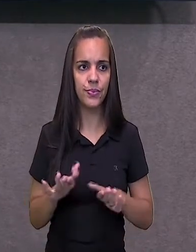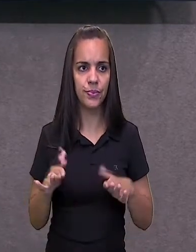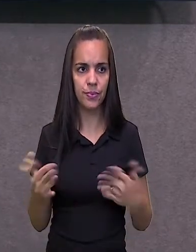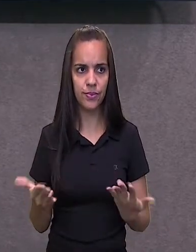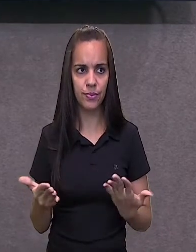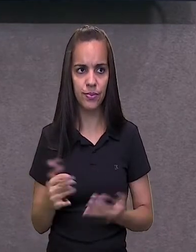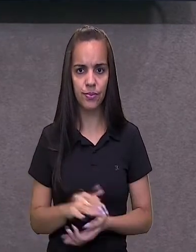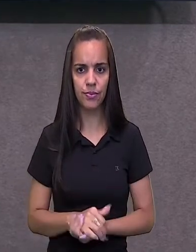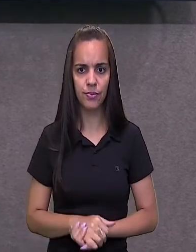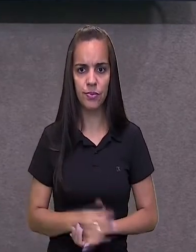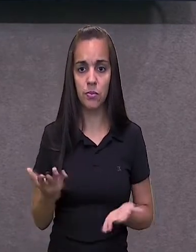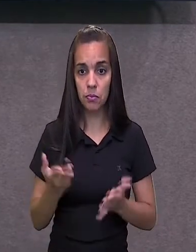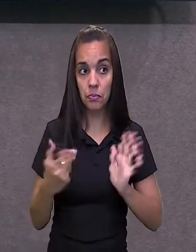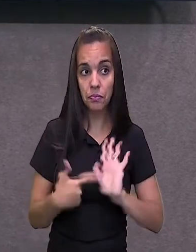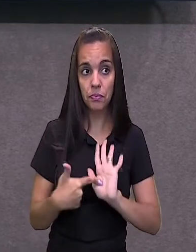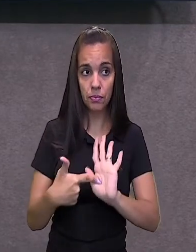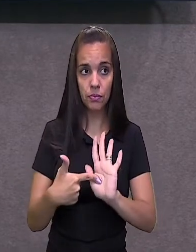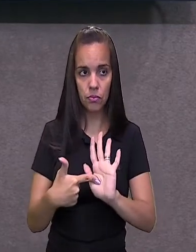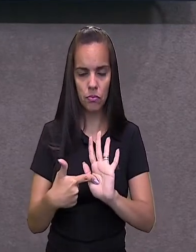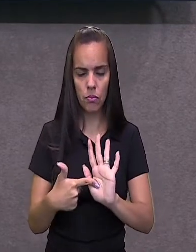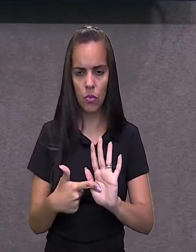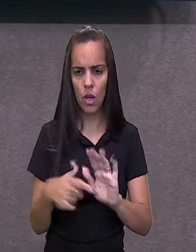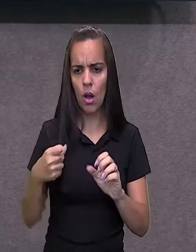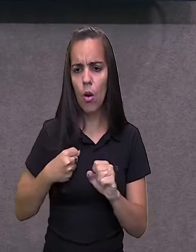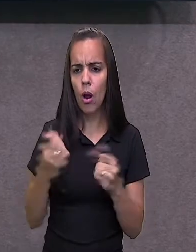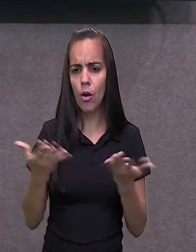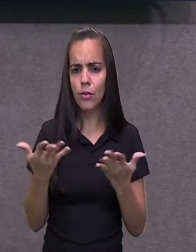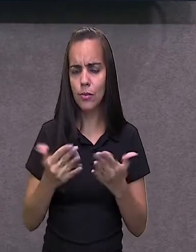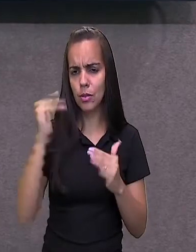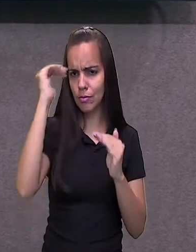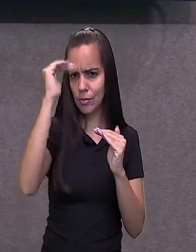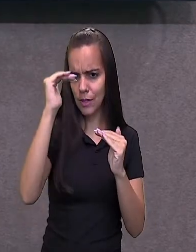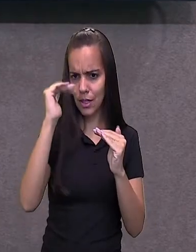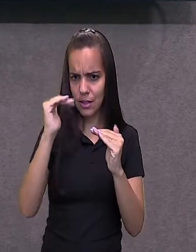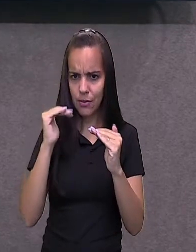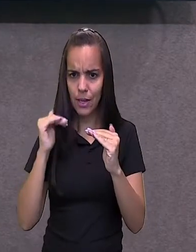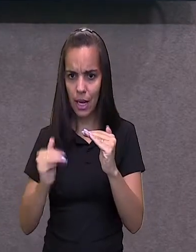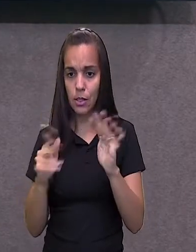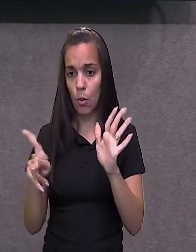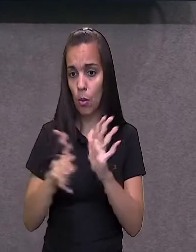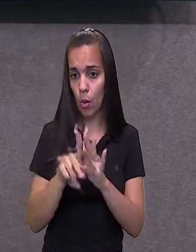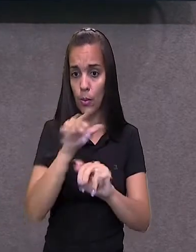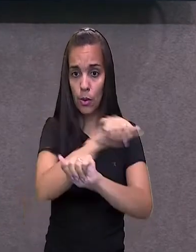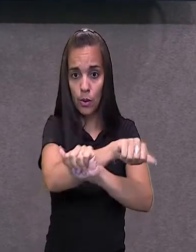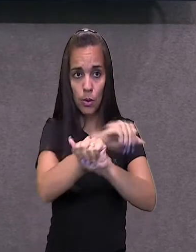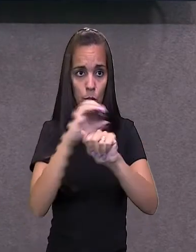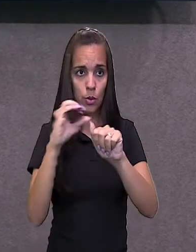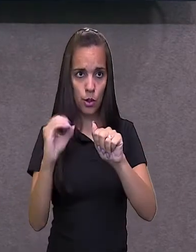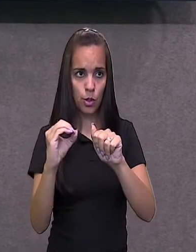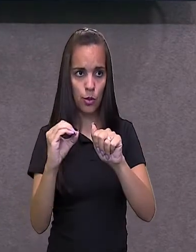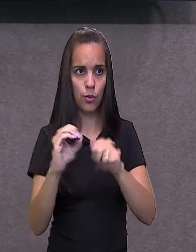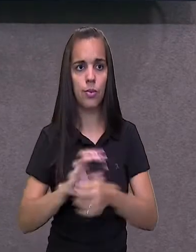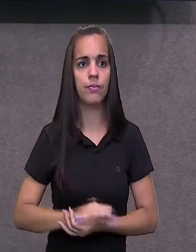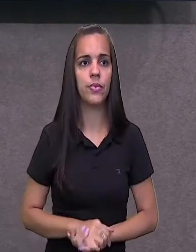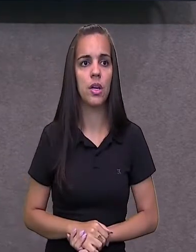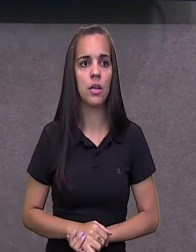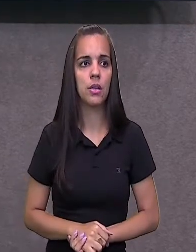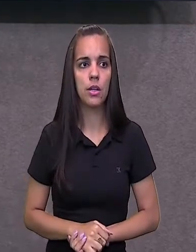Então, aqui passaremos para a classificação do artigo. Observe, temos